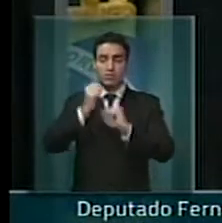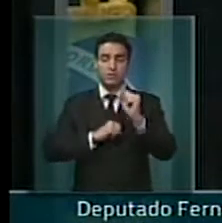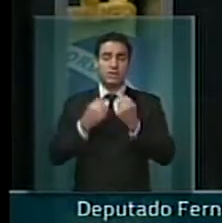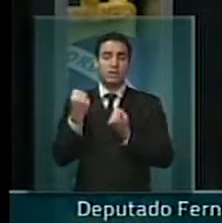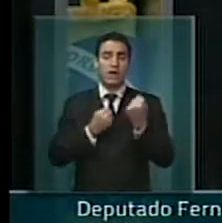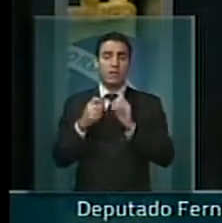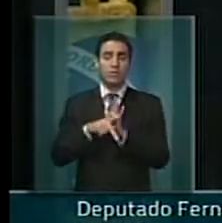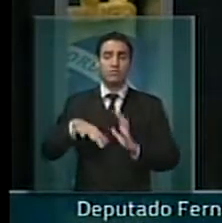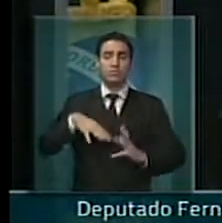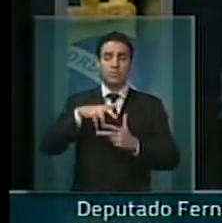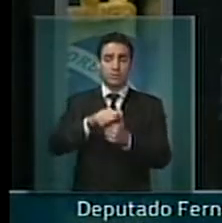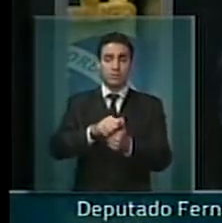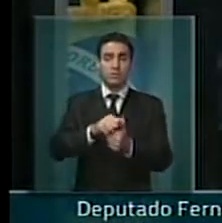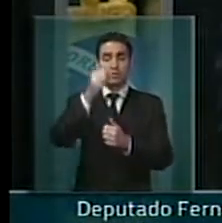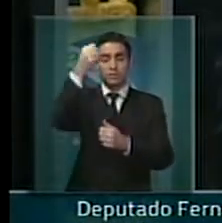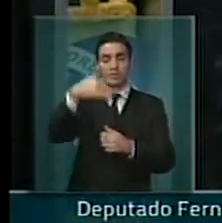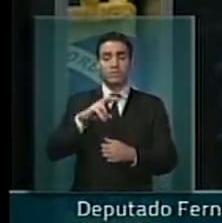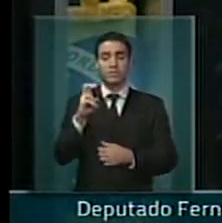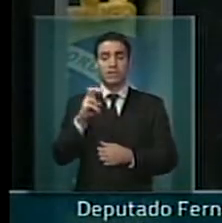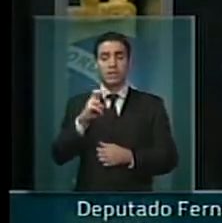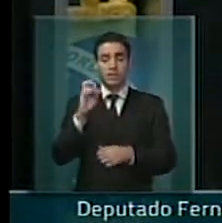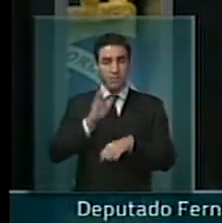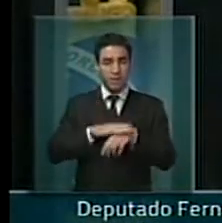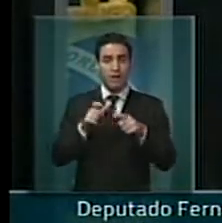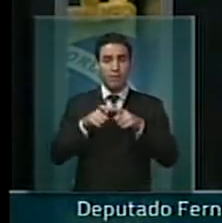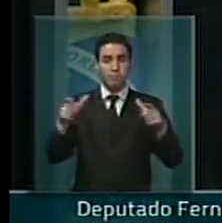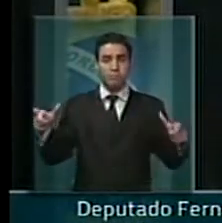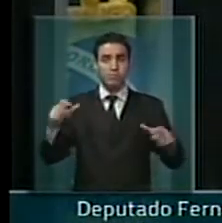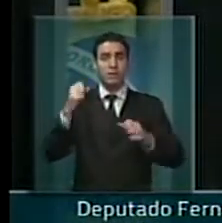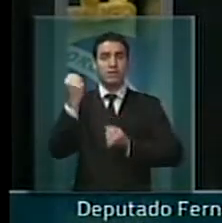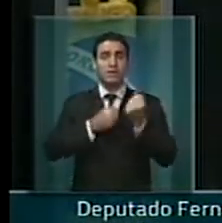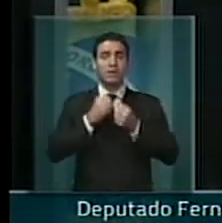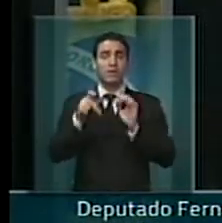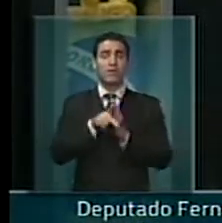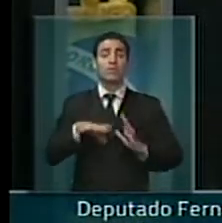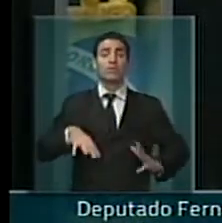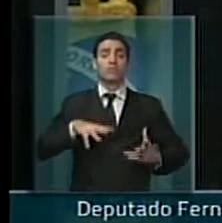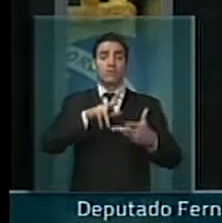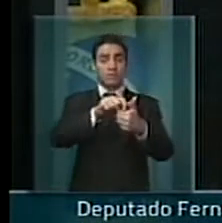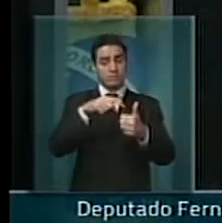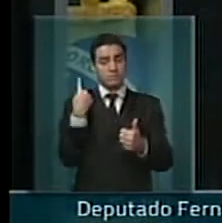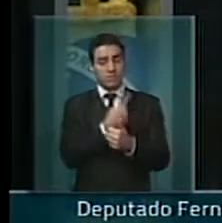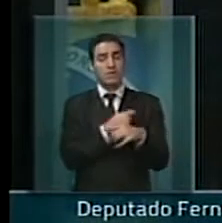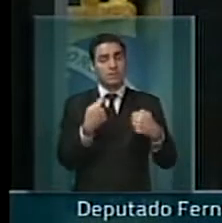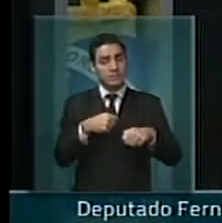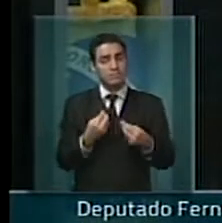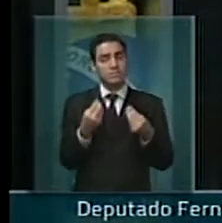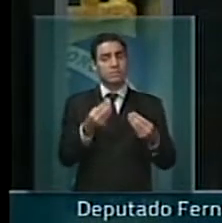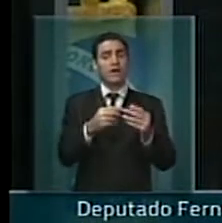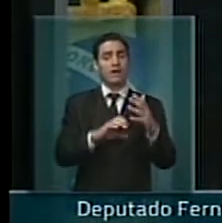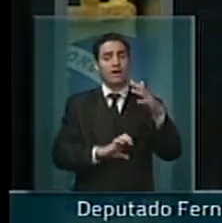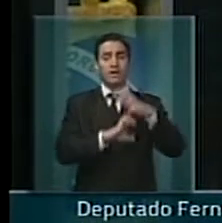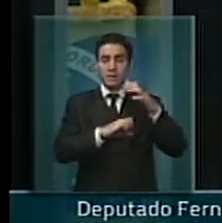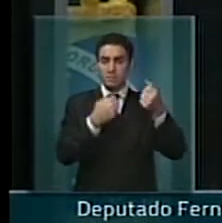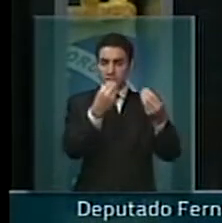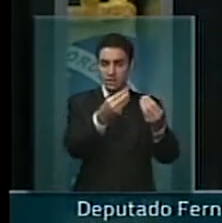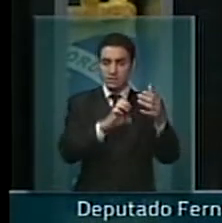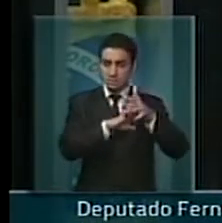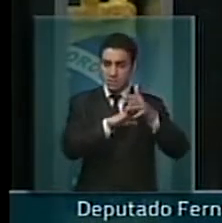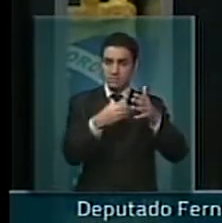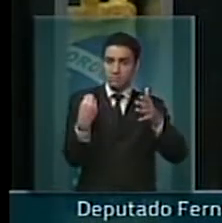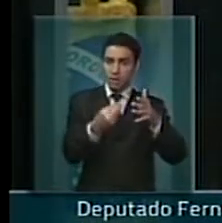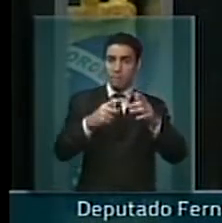e somos o 5º maior mercado de veículos do mundo. E nós precisamos fortalecer, porque as grandes